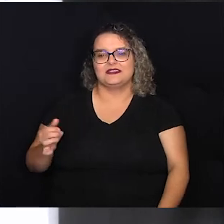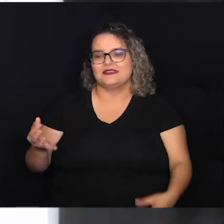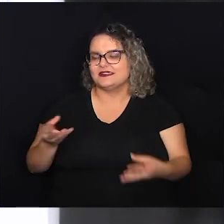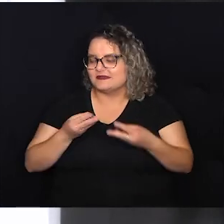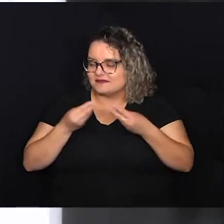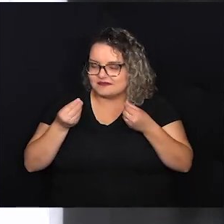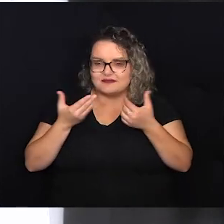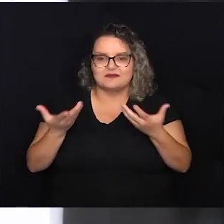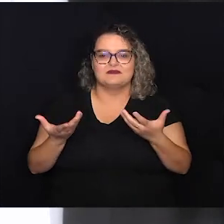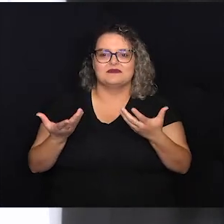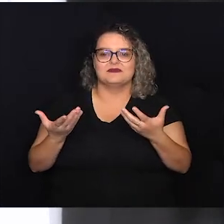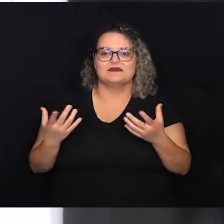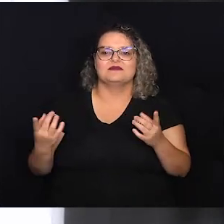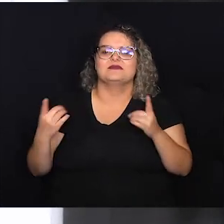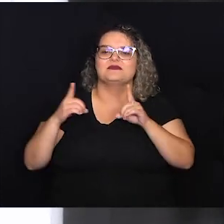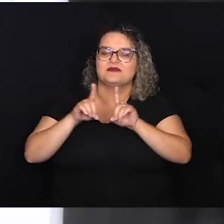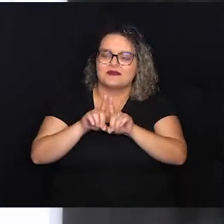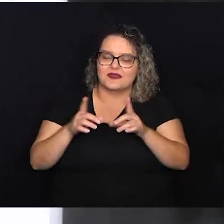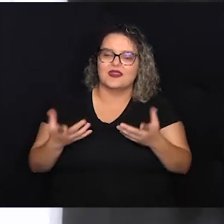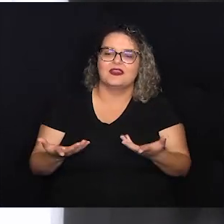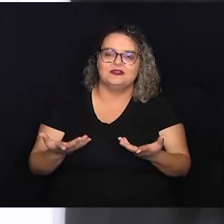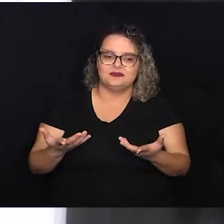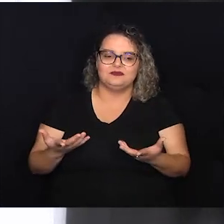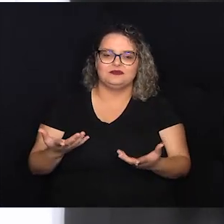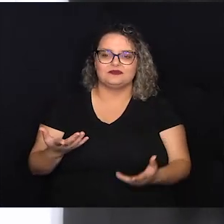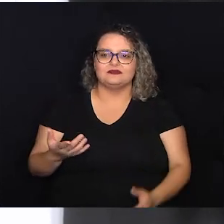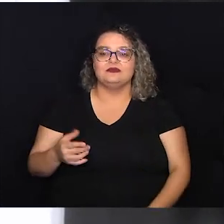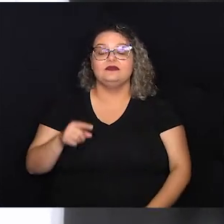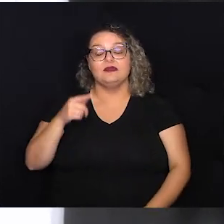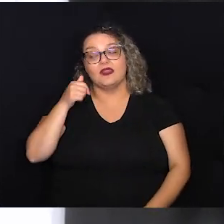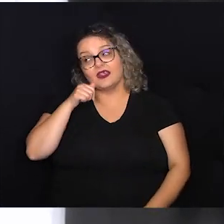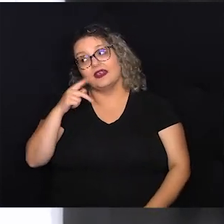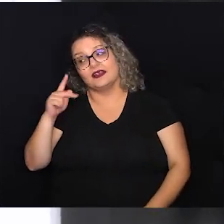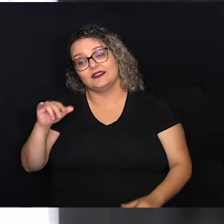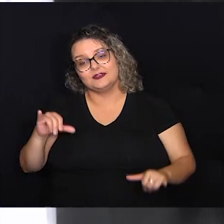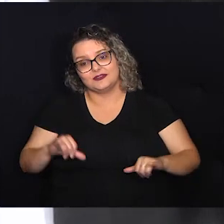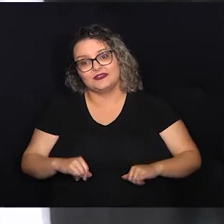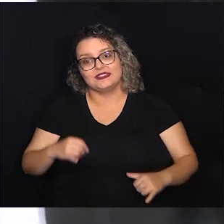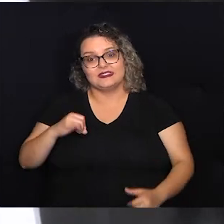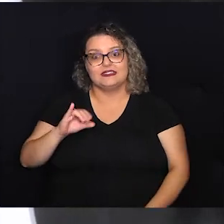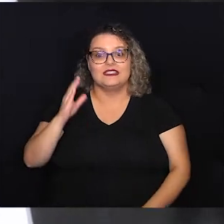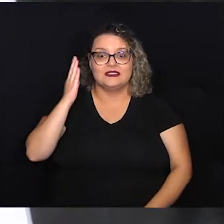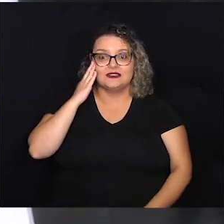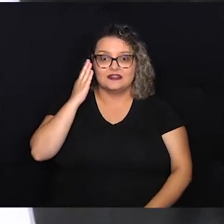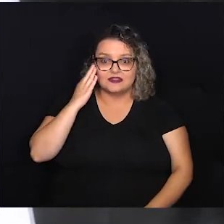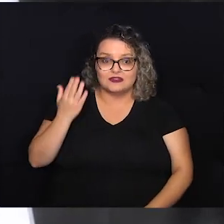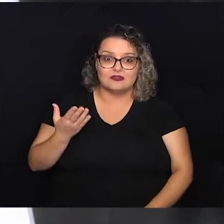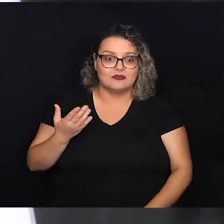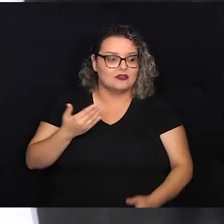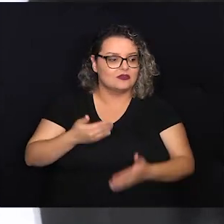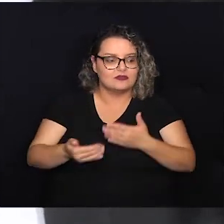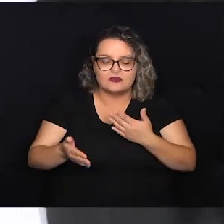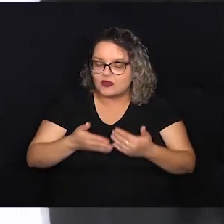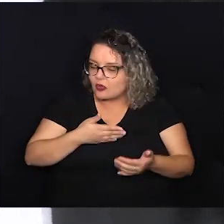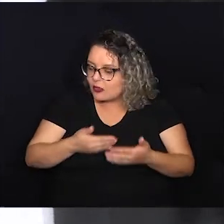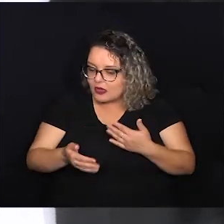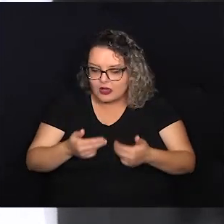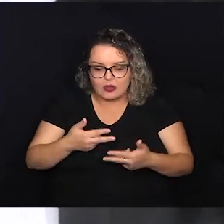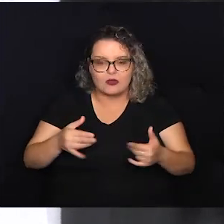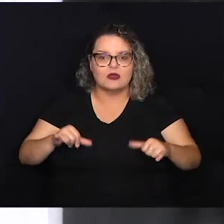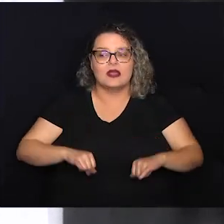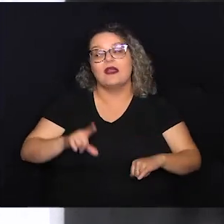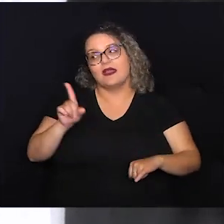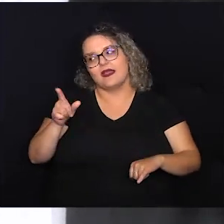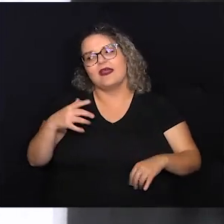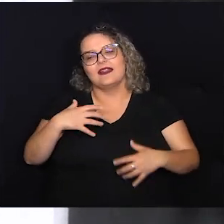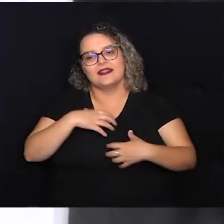Essa riqueza, simpatia, essa aproximação. Sim. Ela sofre. Se ela souber que eu estou sofrendo qualquer coisa, ela